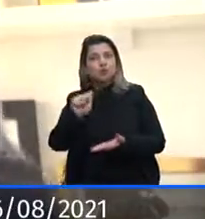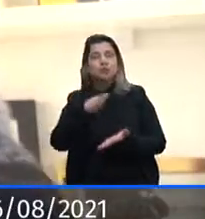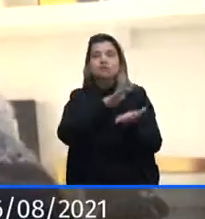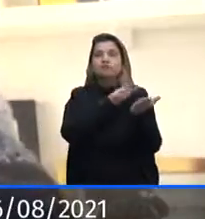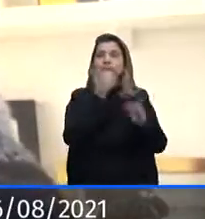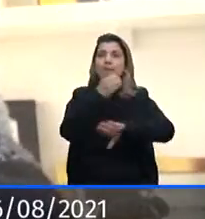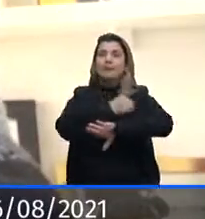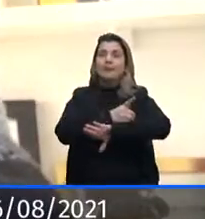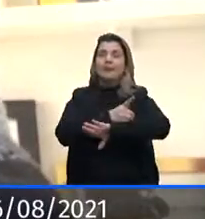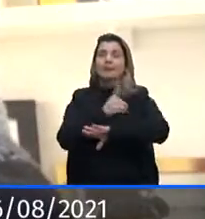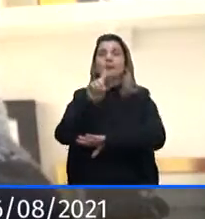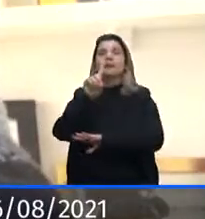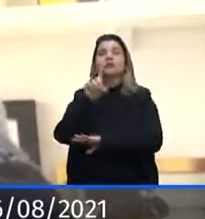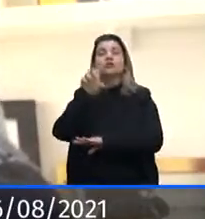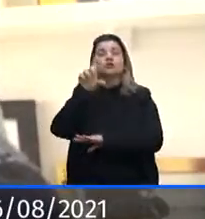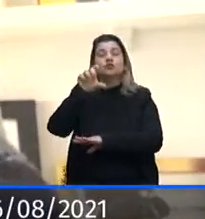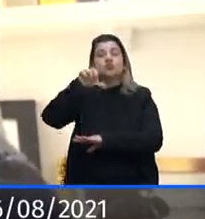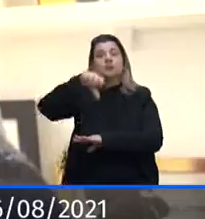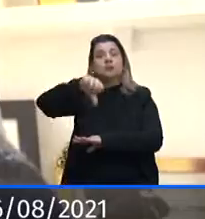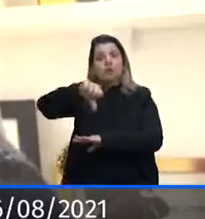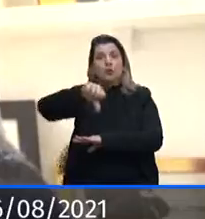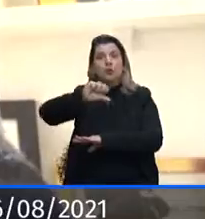dia